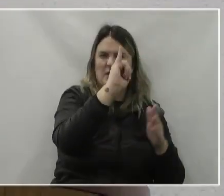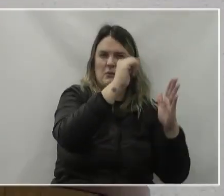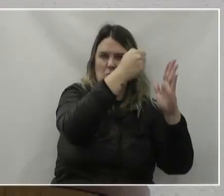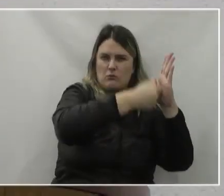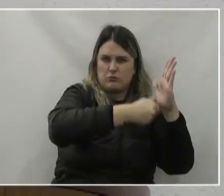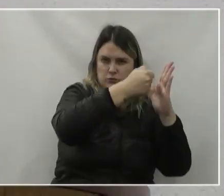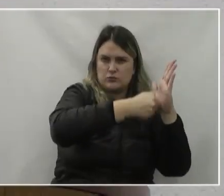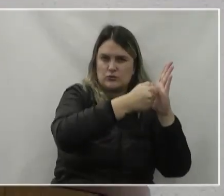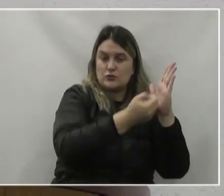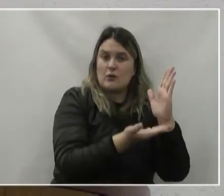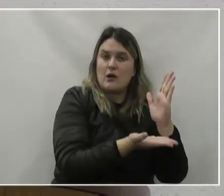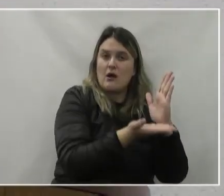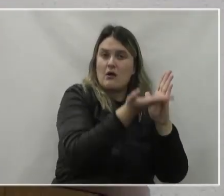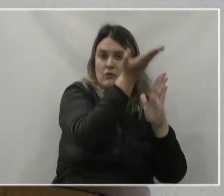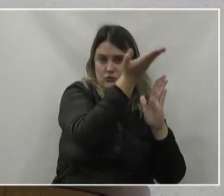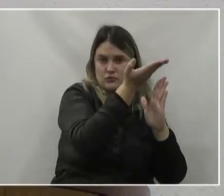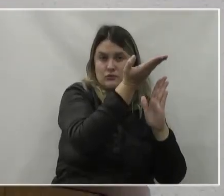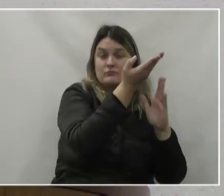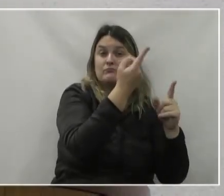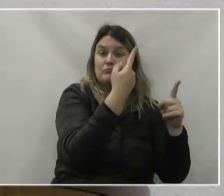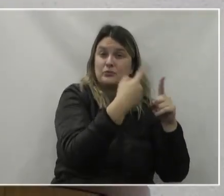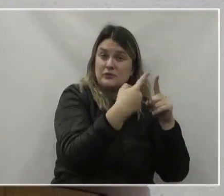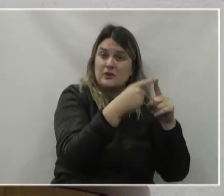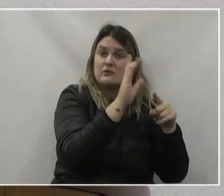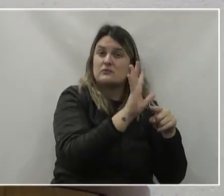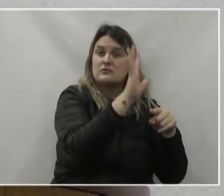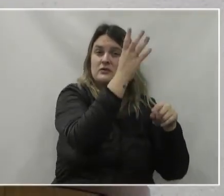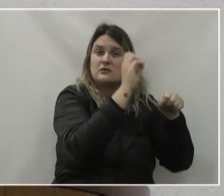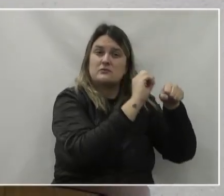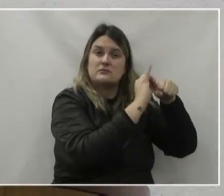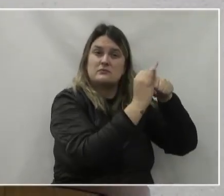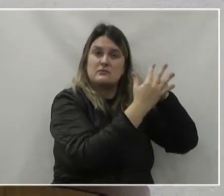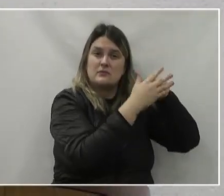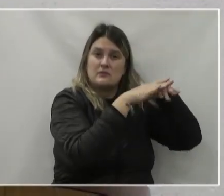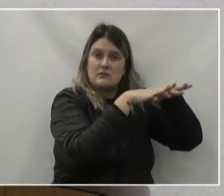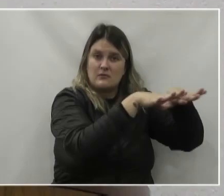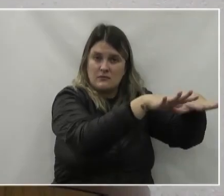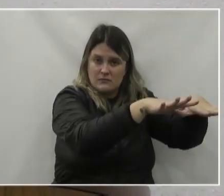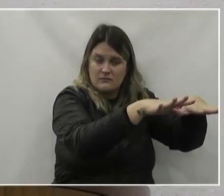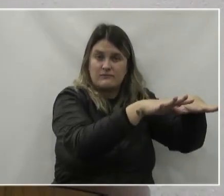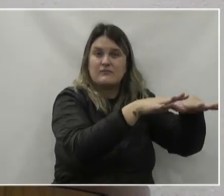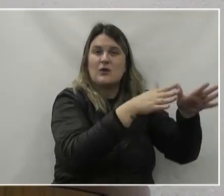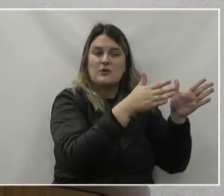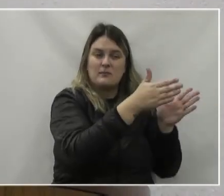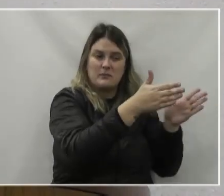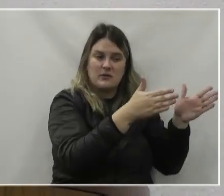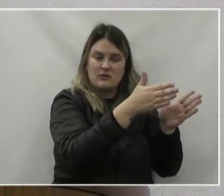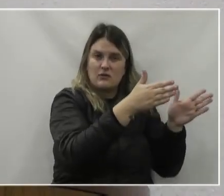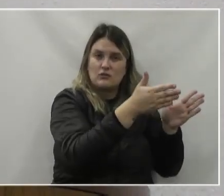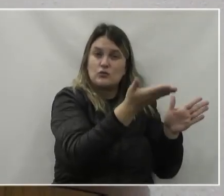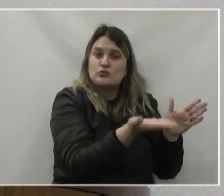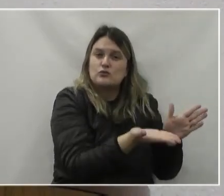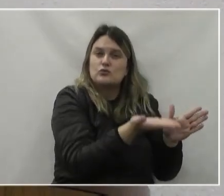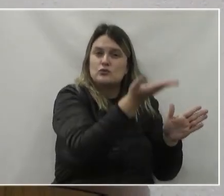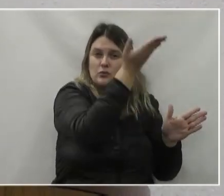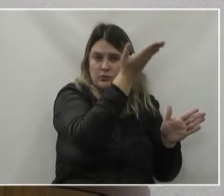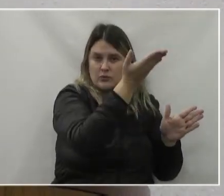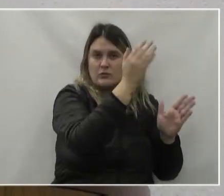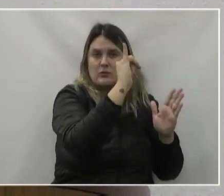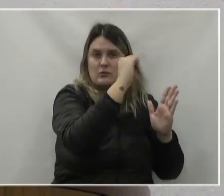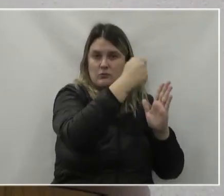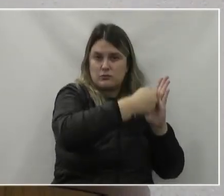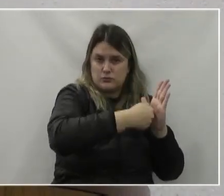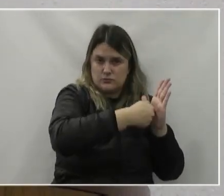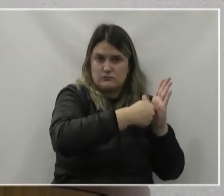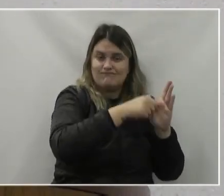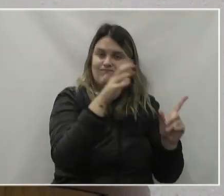correção, né, dadas as condições da pandemia que nós tivemos naquela época. Então, nós tivemos um período inflacionário significativo, e